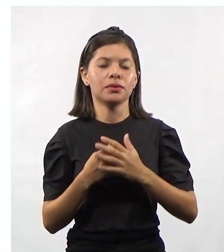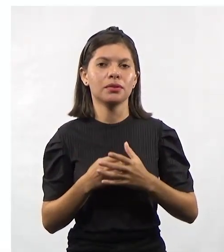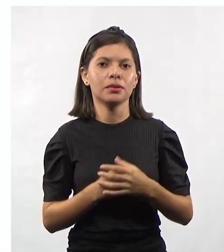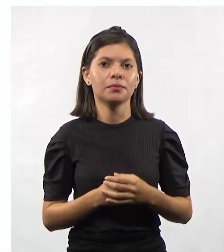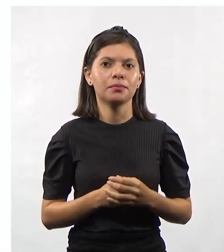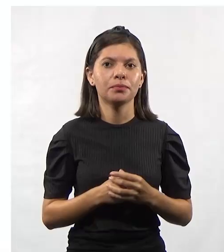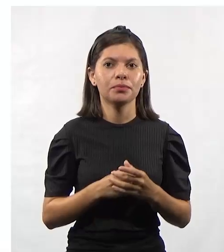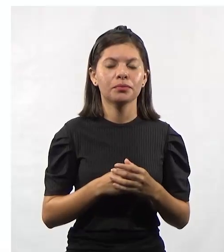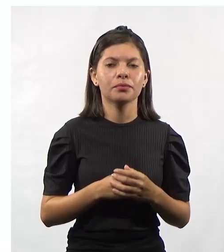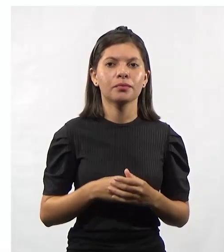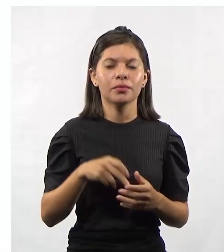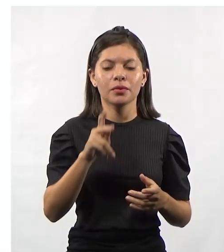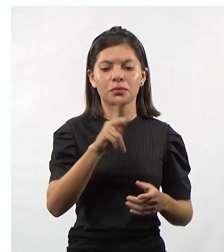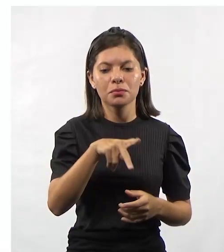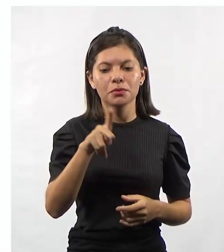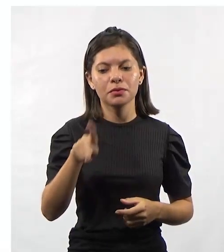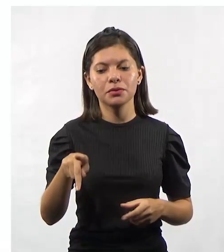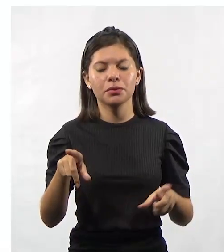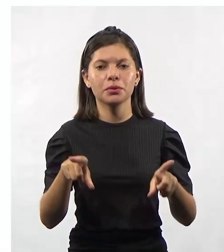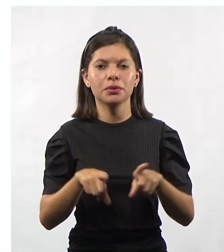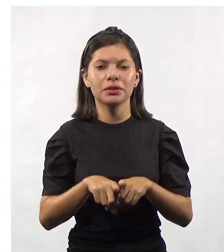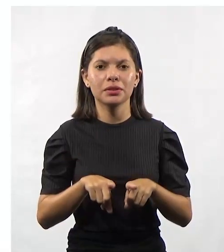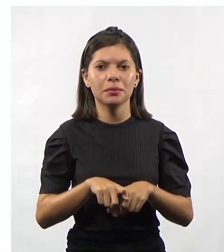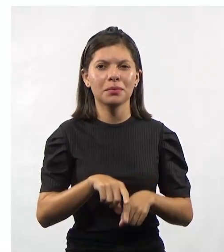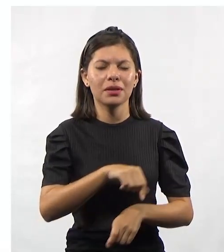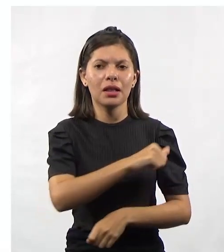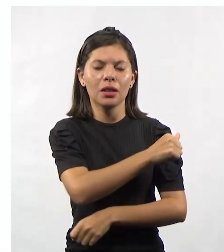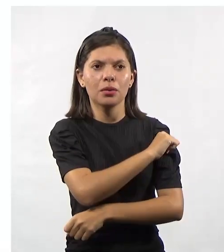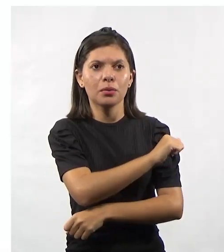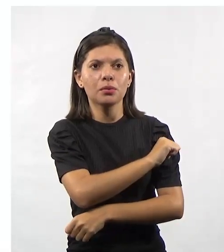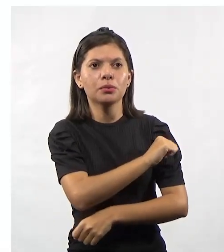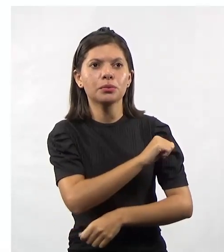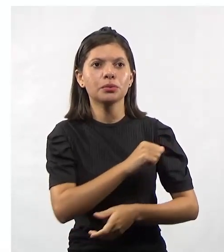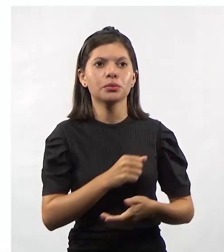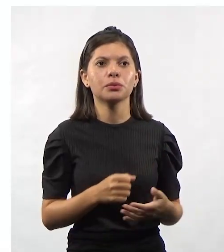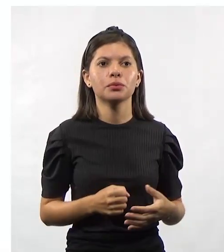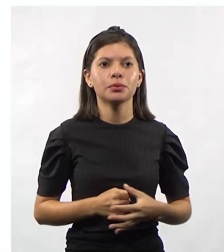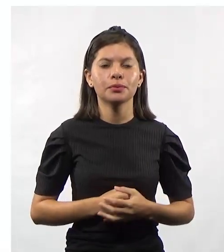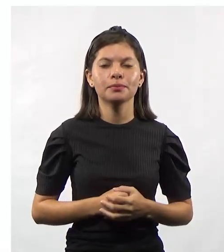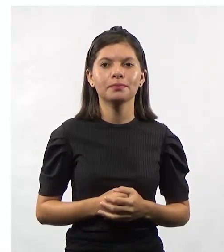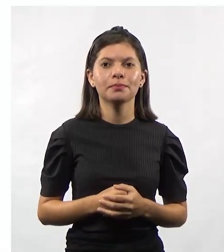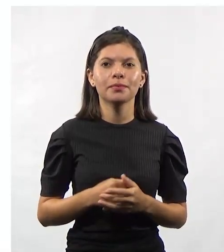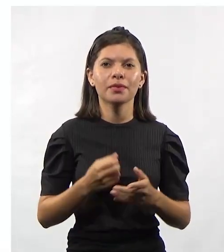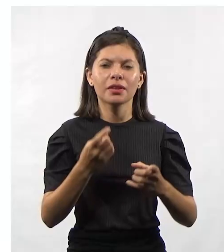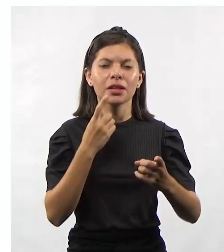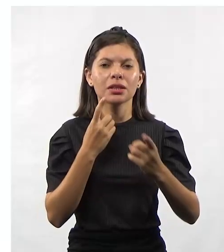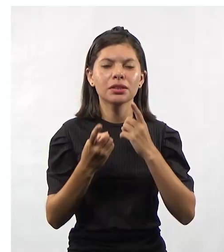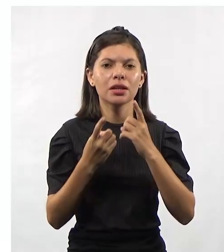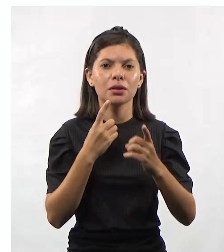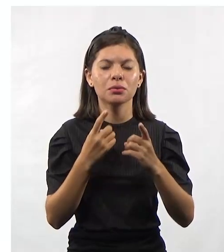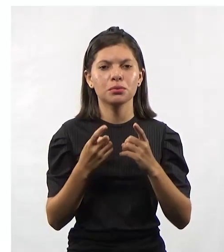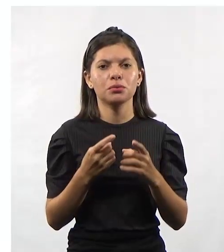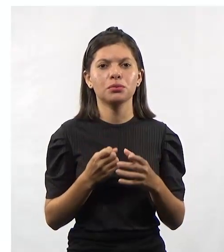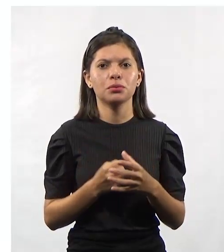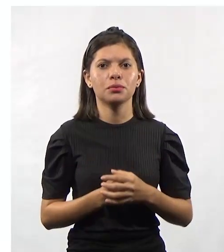escola, tanto dos professores, quanto com os alunos, quanto o diálogo com os dados, né?